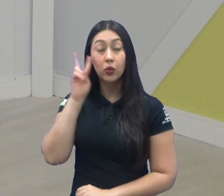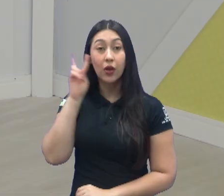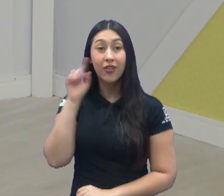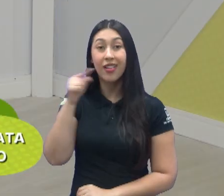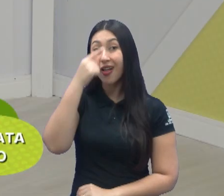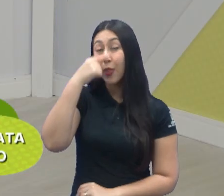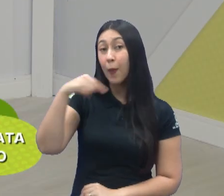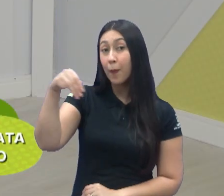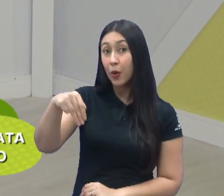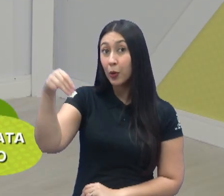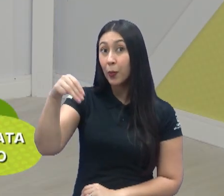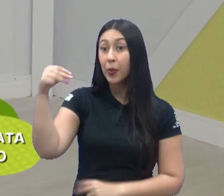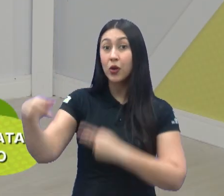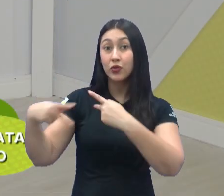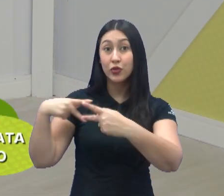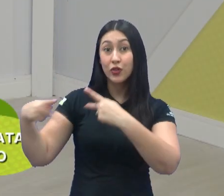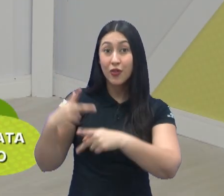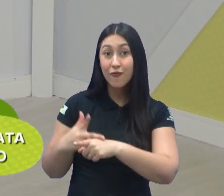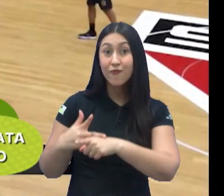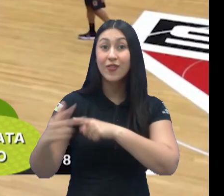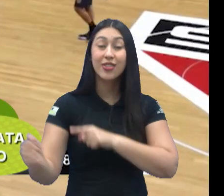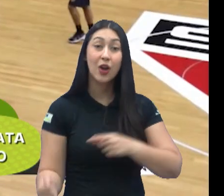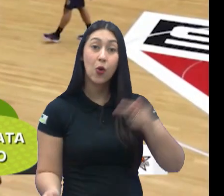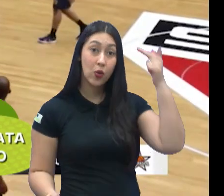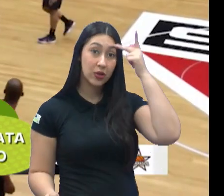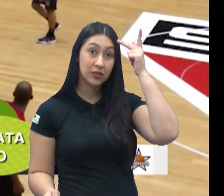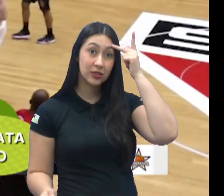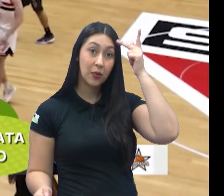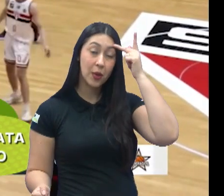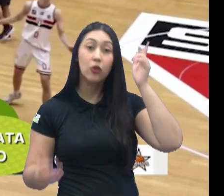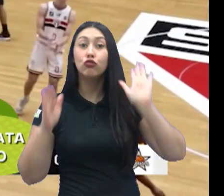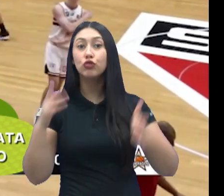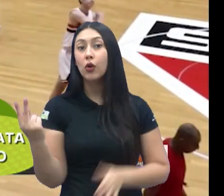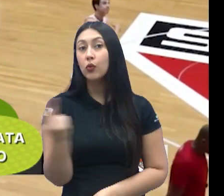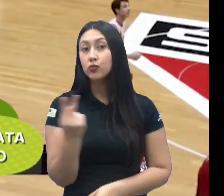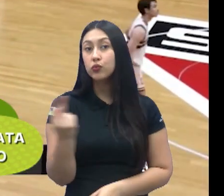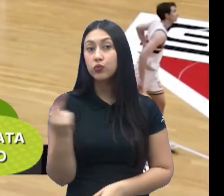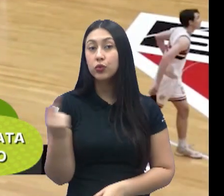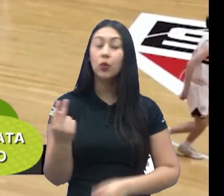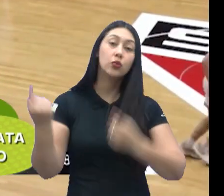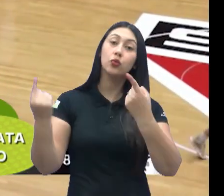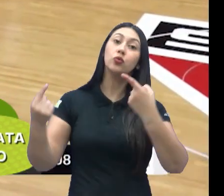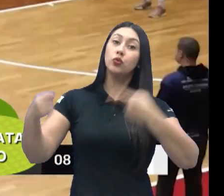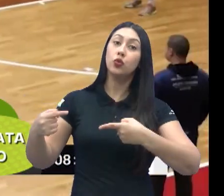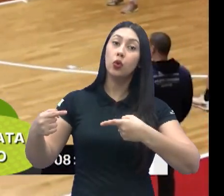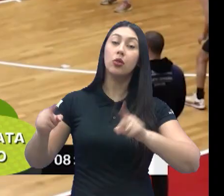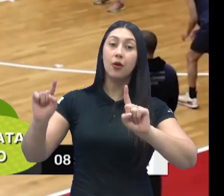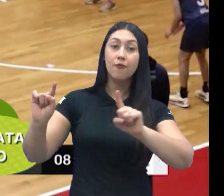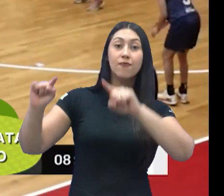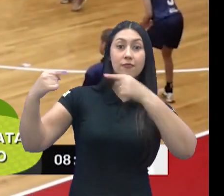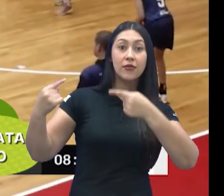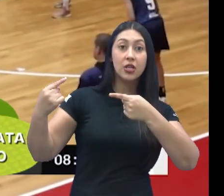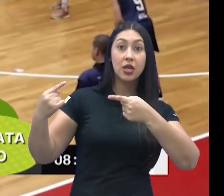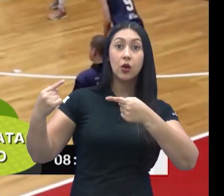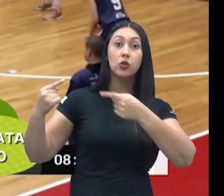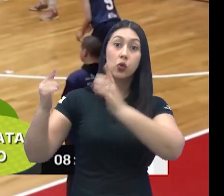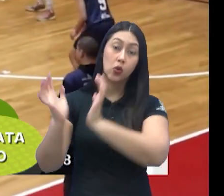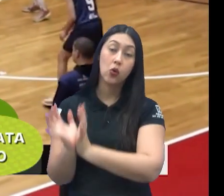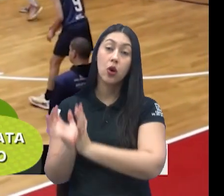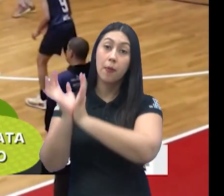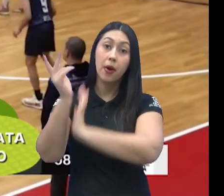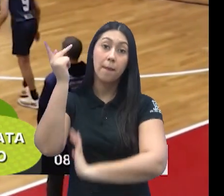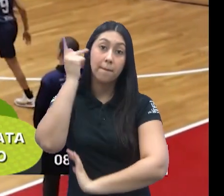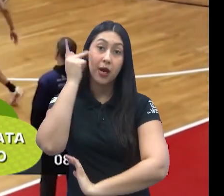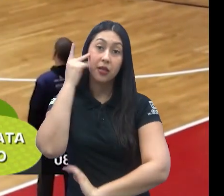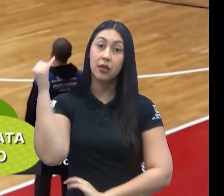time do São José Basquetebol venceu o São Paulo pelo jogo 2 das finais do Campeonato Paulista Sub-20, Campeonato Paulista de Basquete